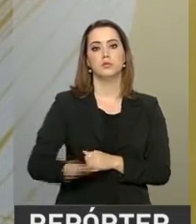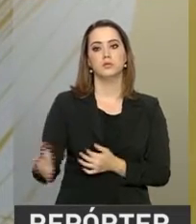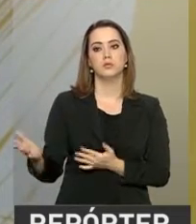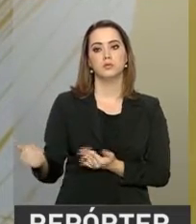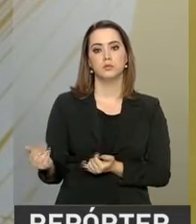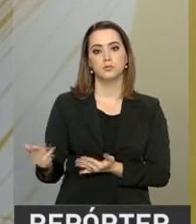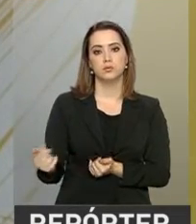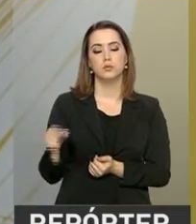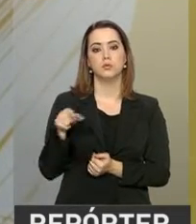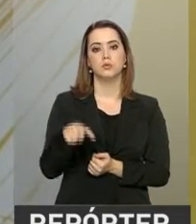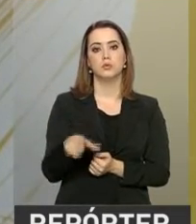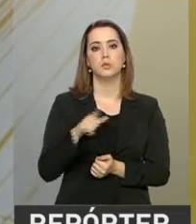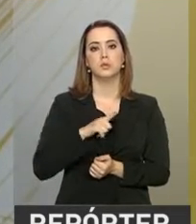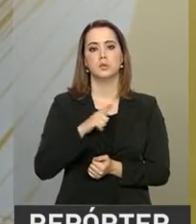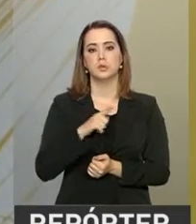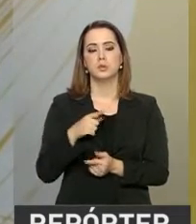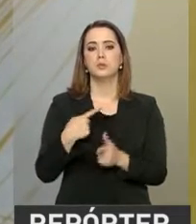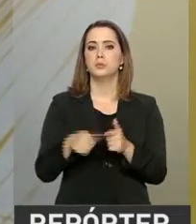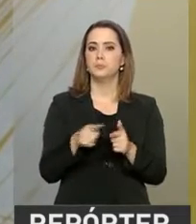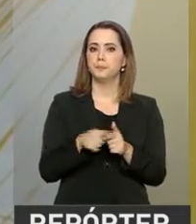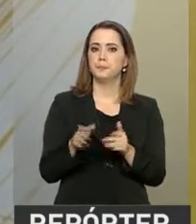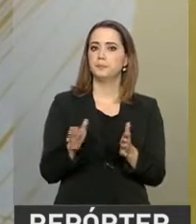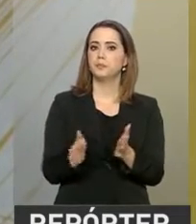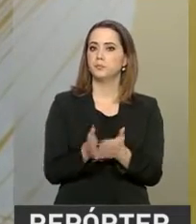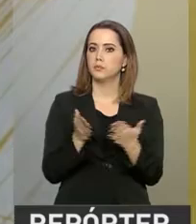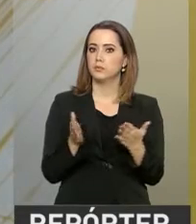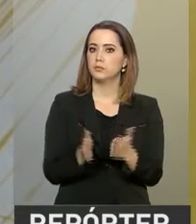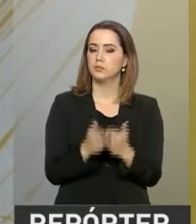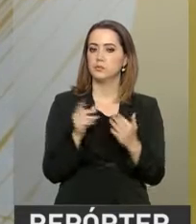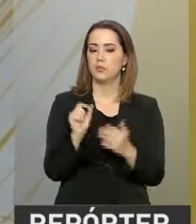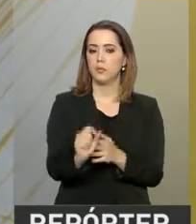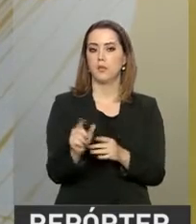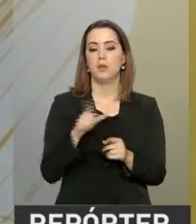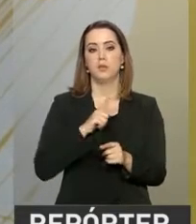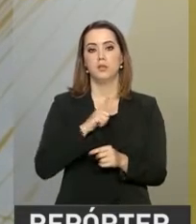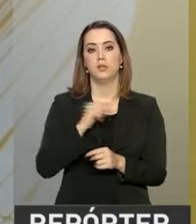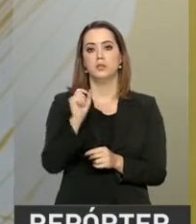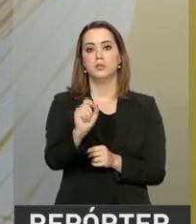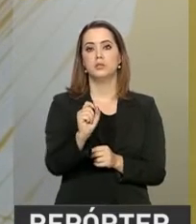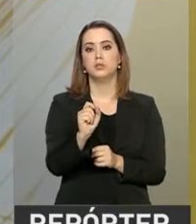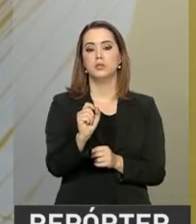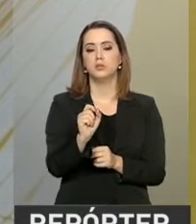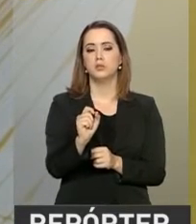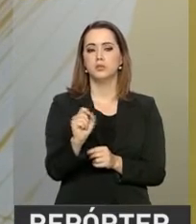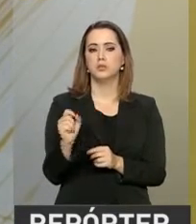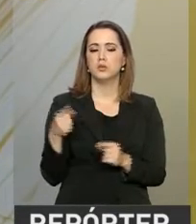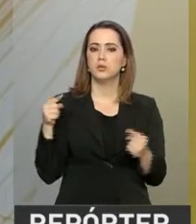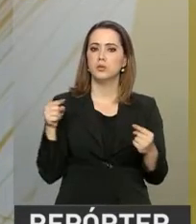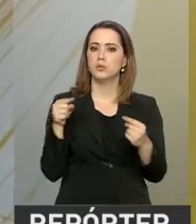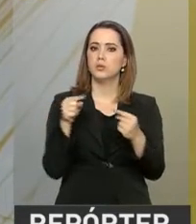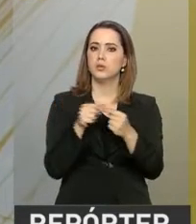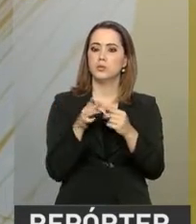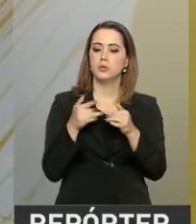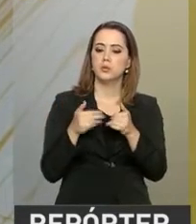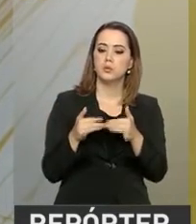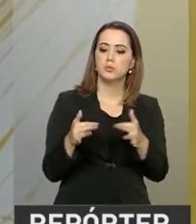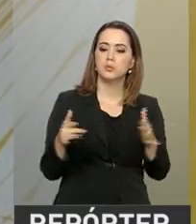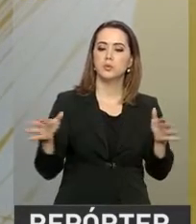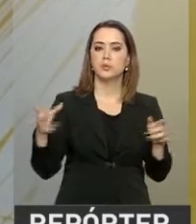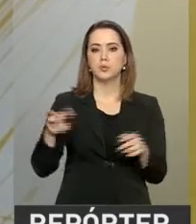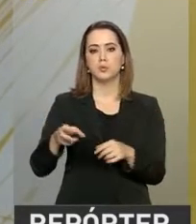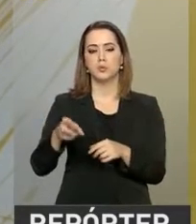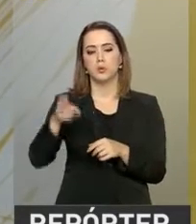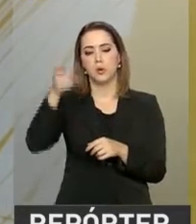situação de vulnerabilidade social em 26 estados e tem como objetivo ampliar o acesso à prática e à cultura